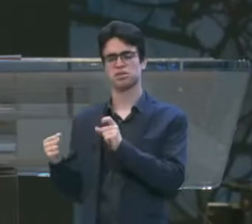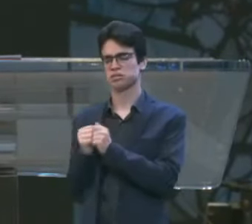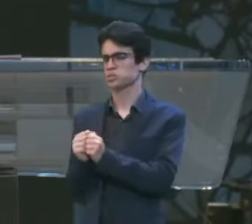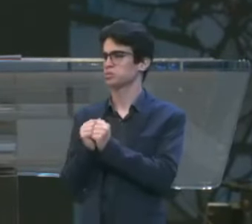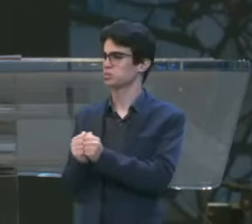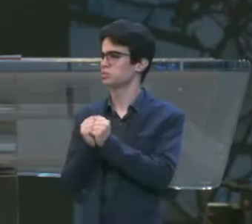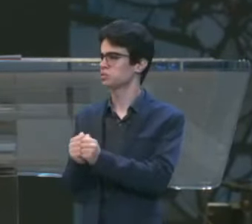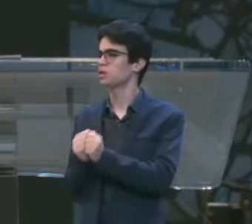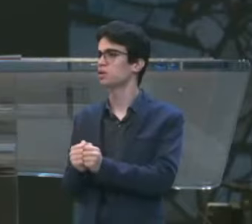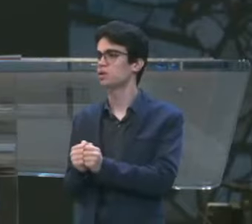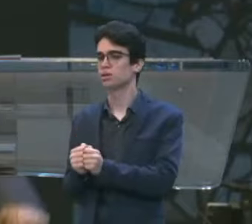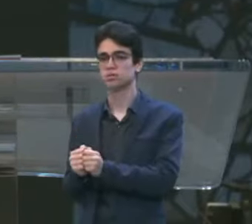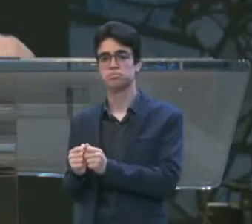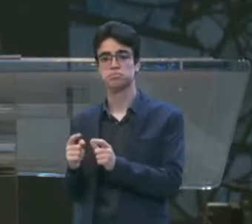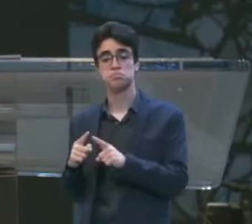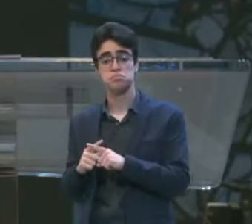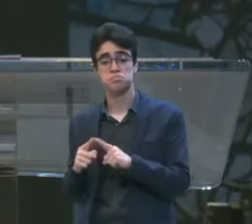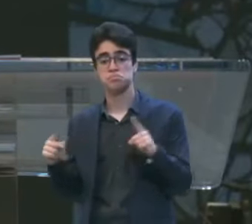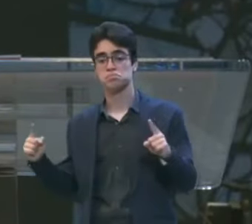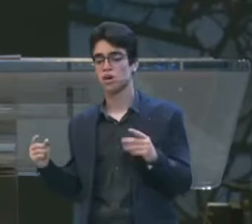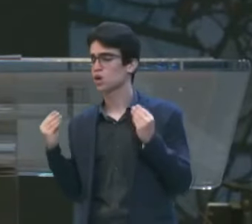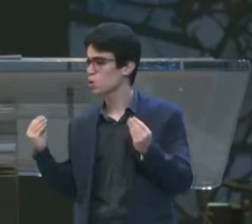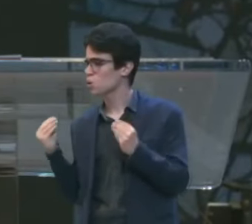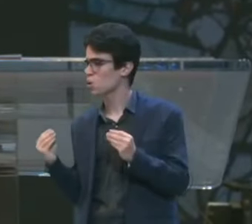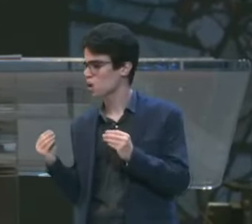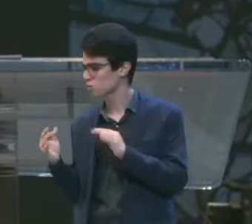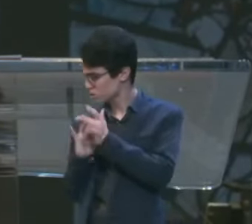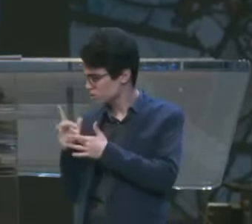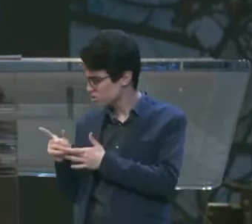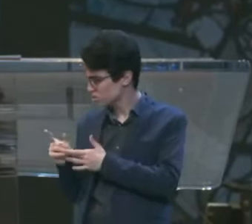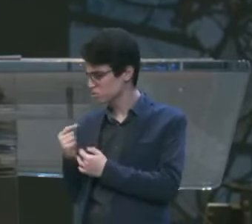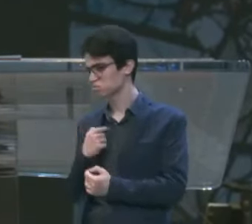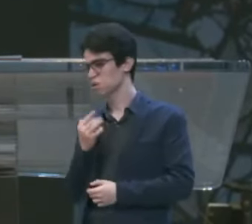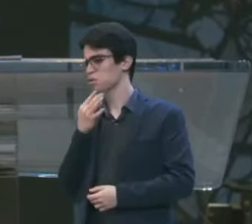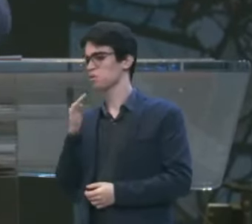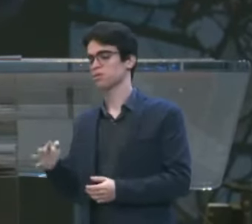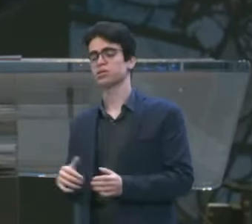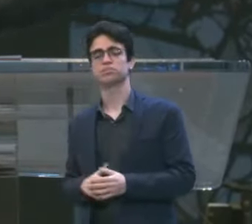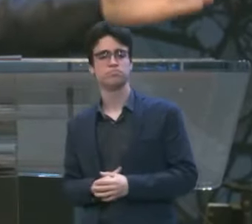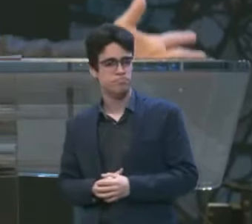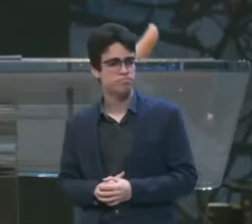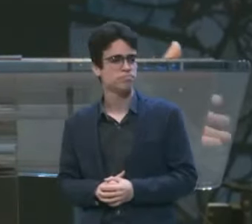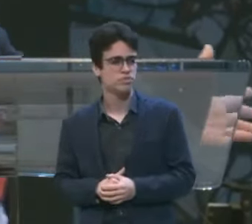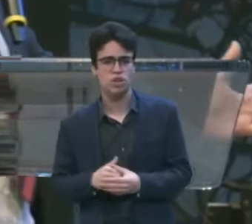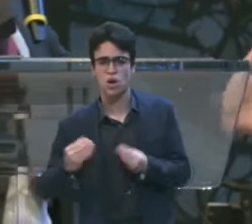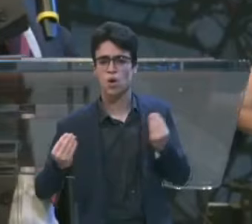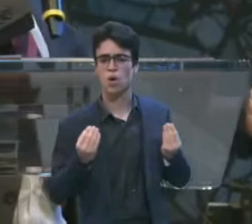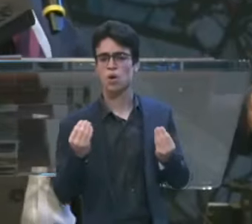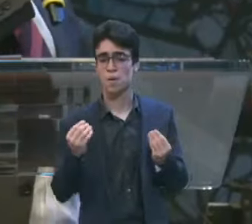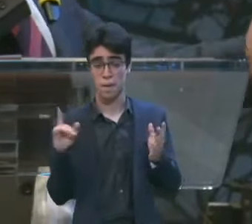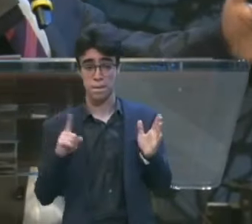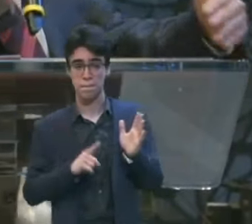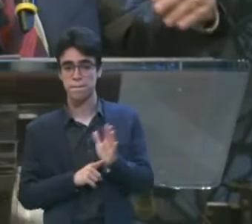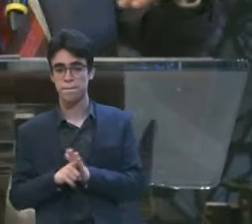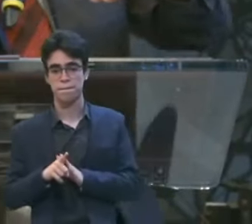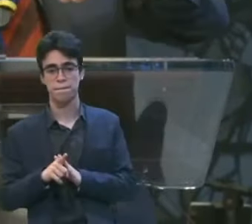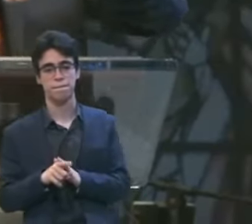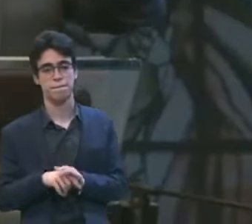e ainda não conheciam a Jesus. Quem era esse Jesus? Perguntou